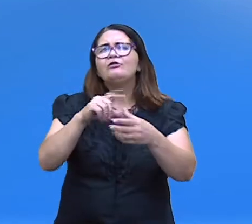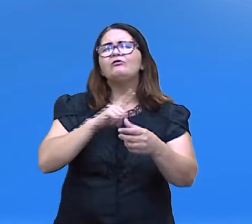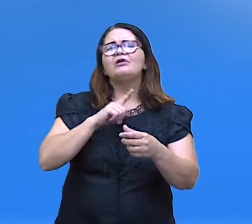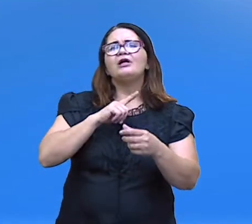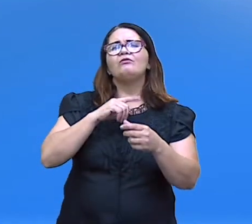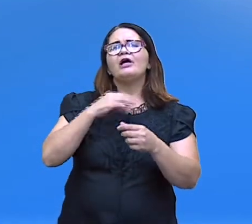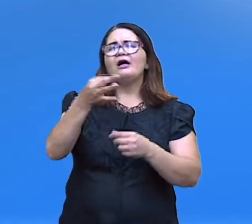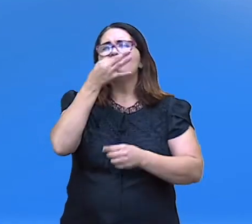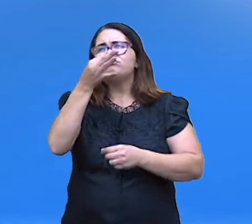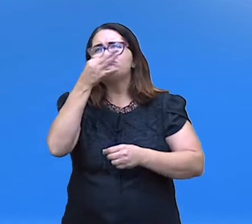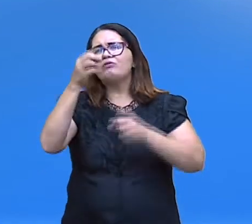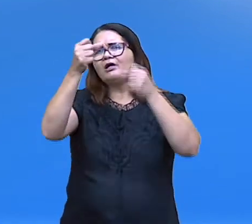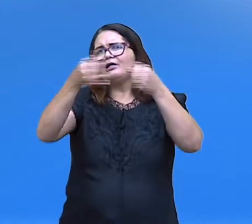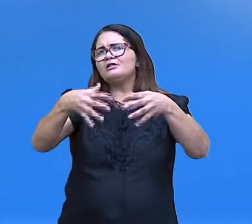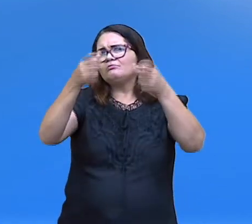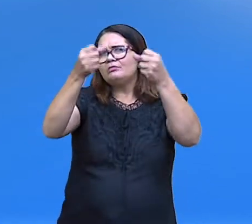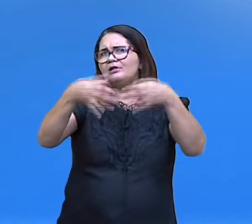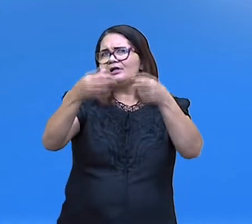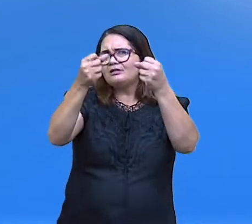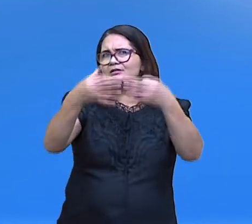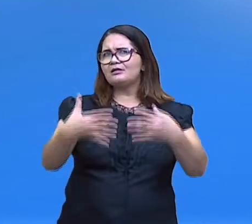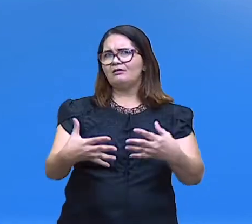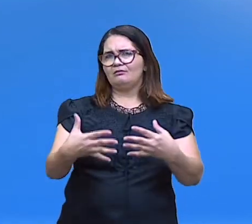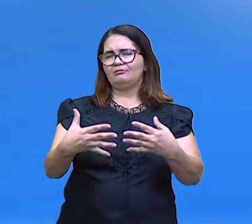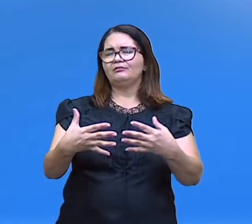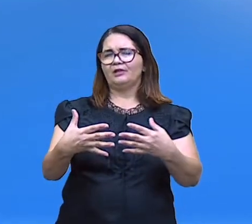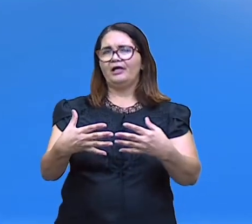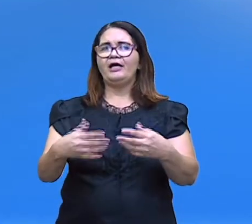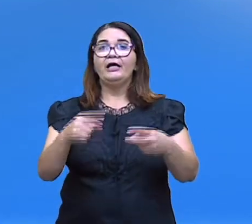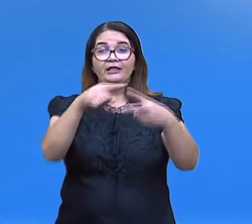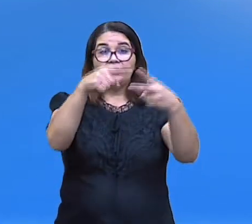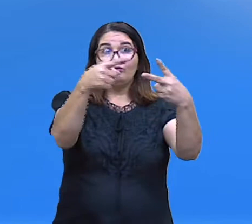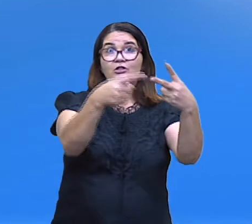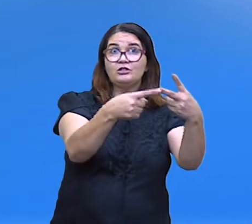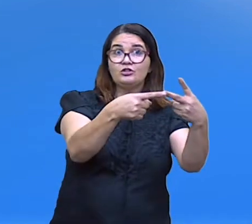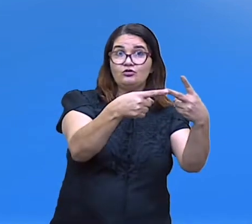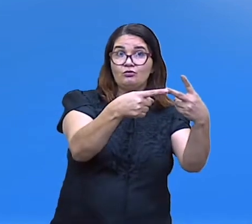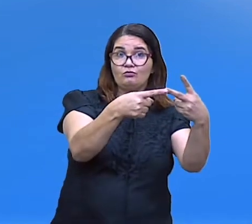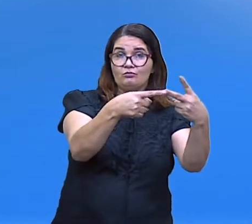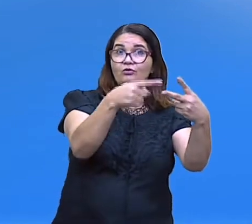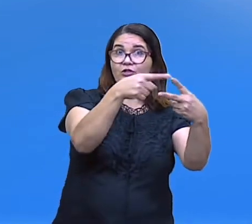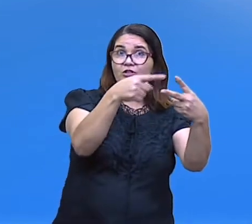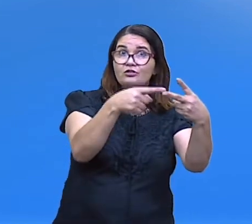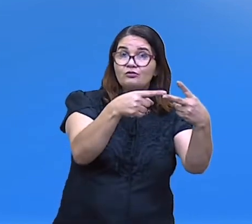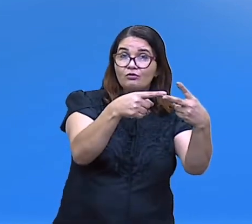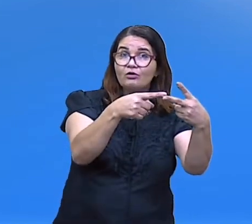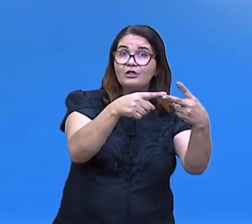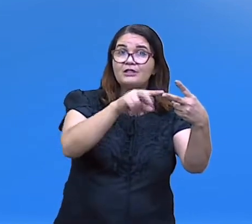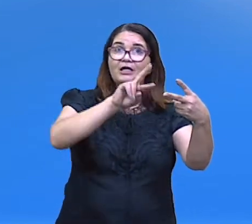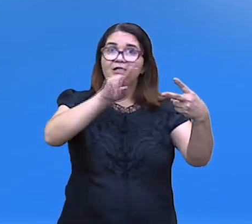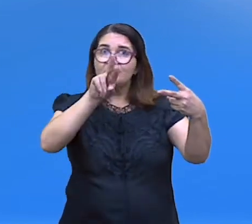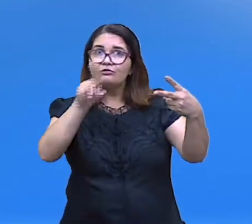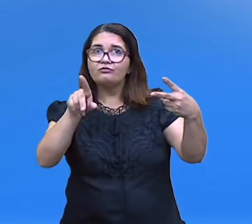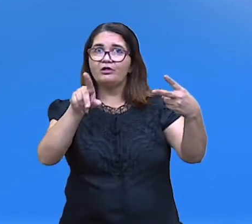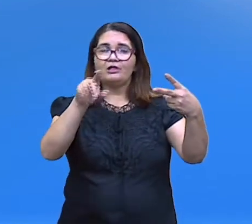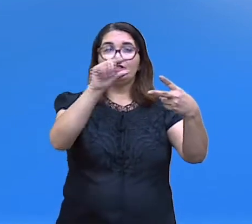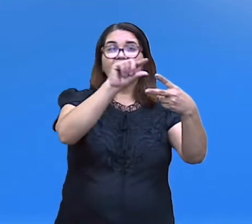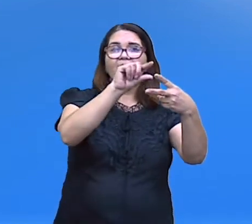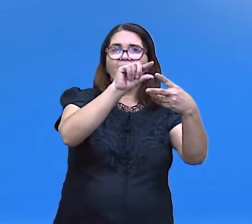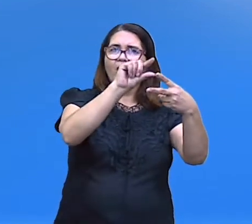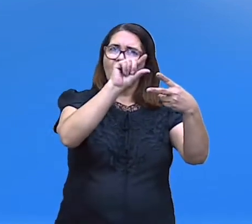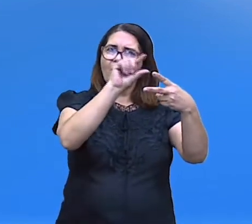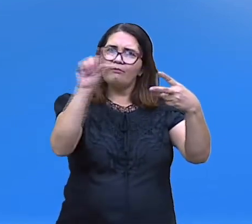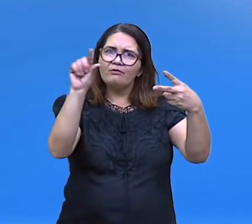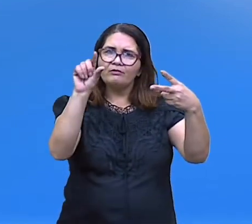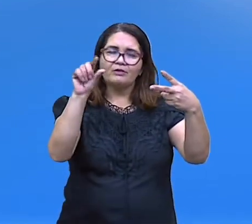pouquinho. Então não confunda aí com a sinopse de venda, que conta o conflito, mas sem mostrar a